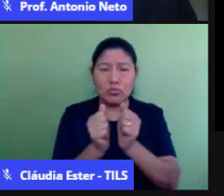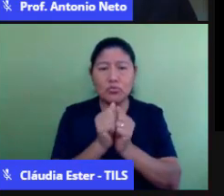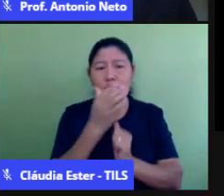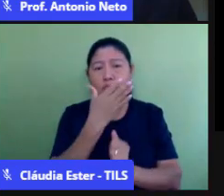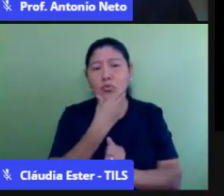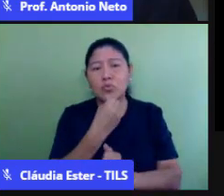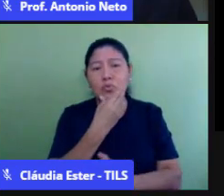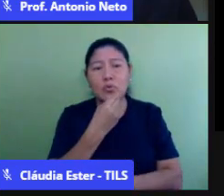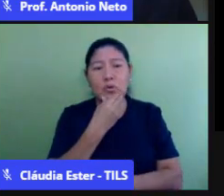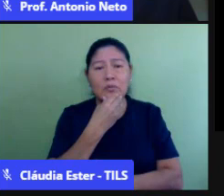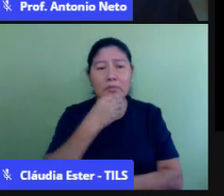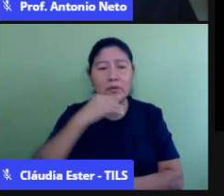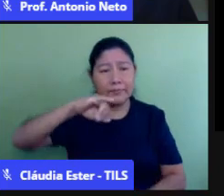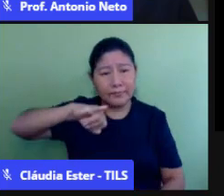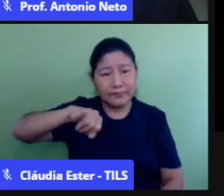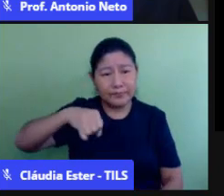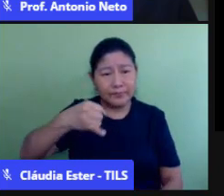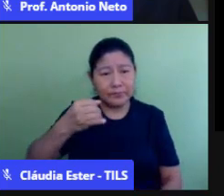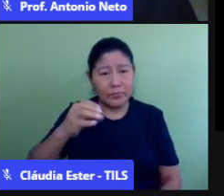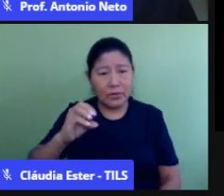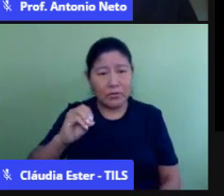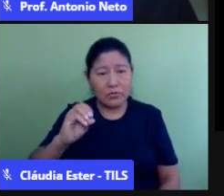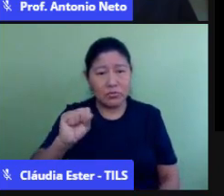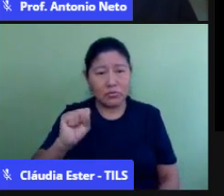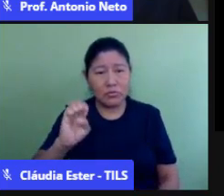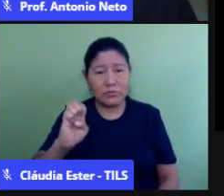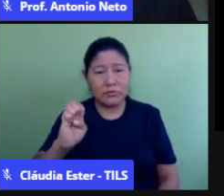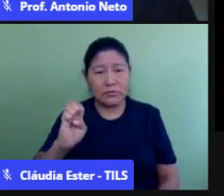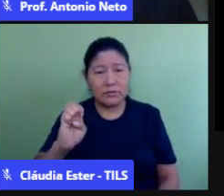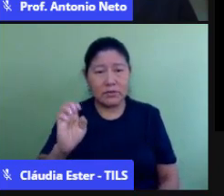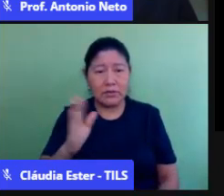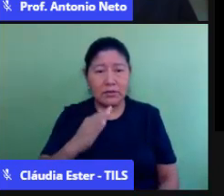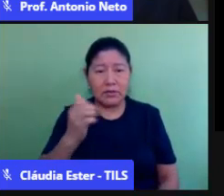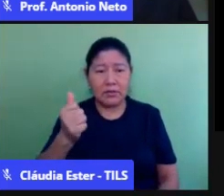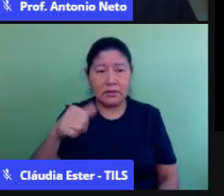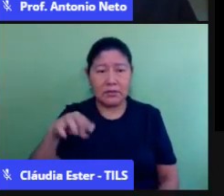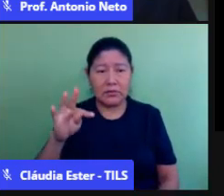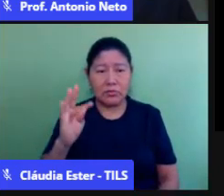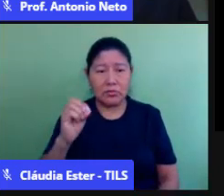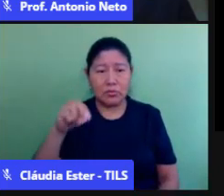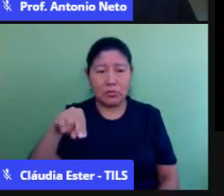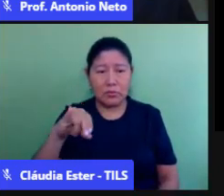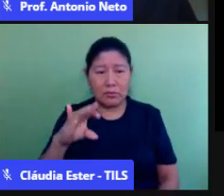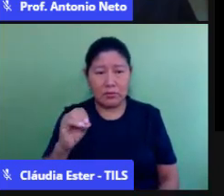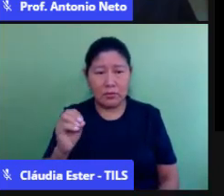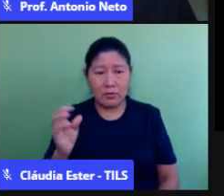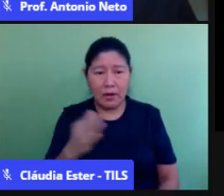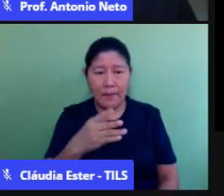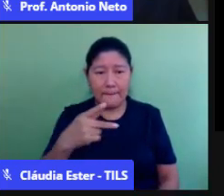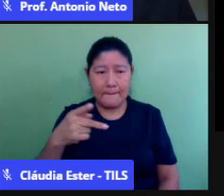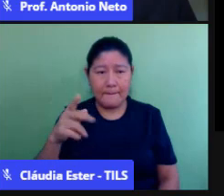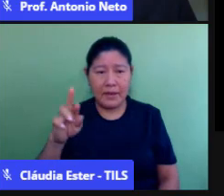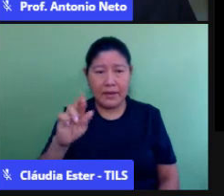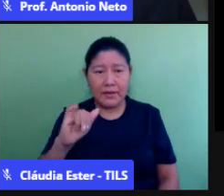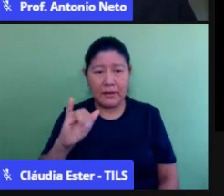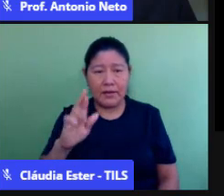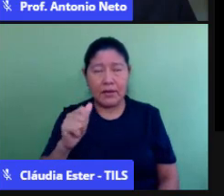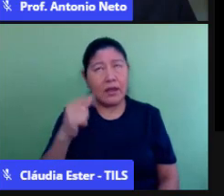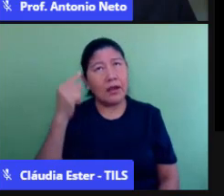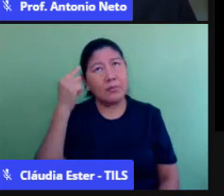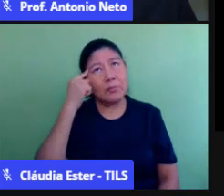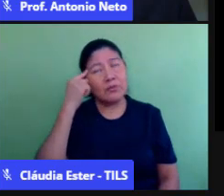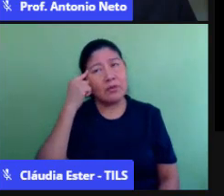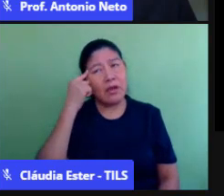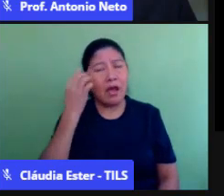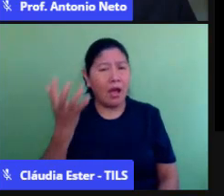minha família, né? Vamos lá, eu quero terras devolutas, eu quero terras sem dono. Então, ele